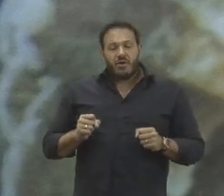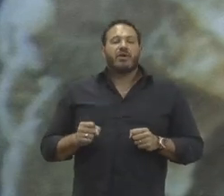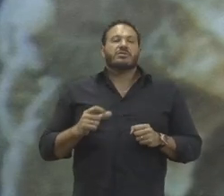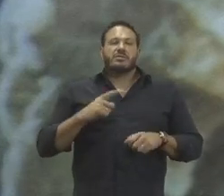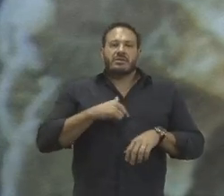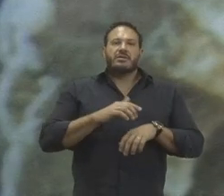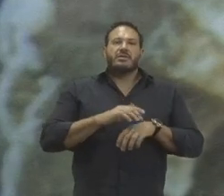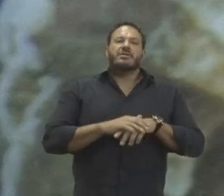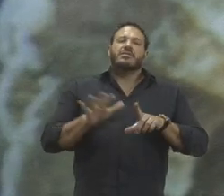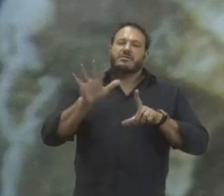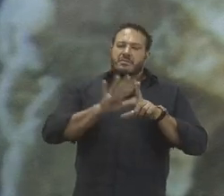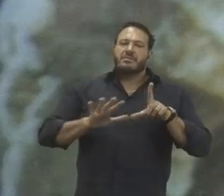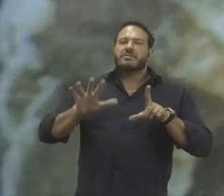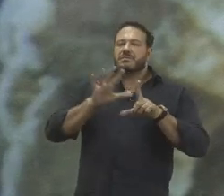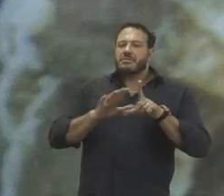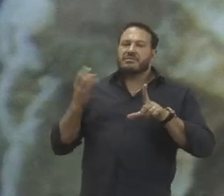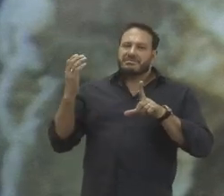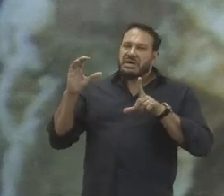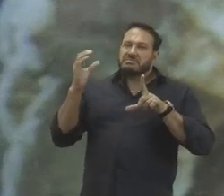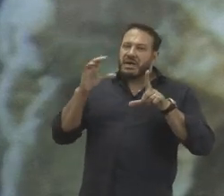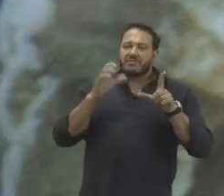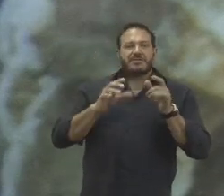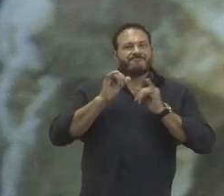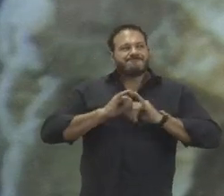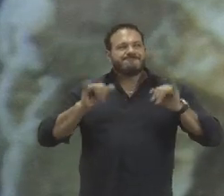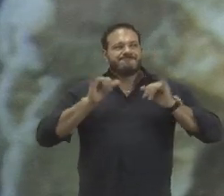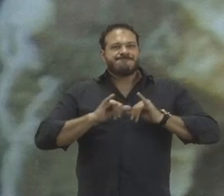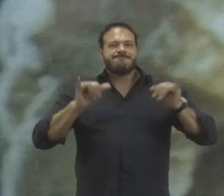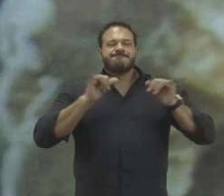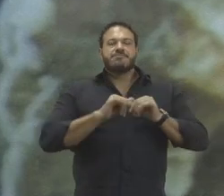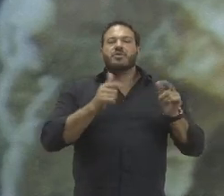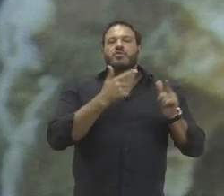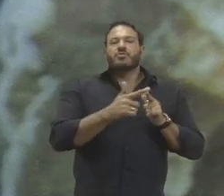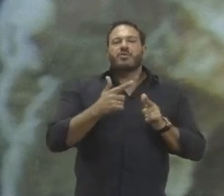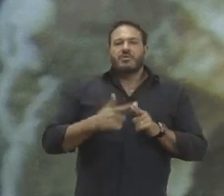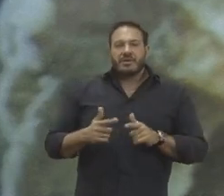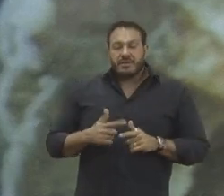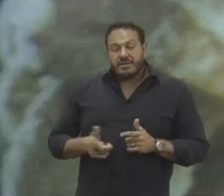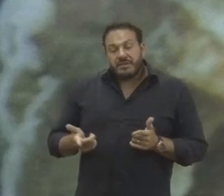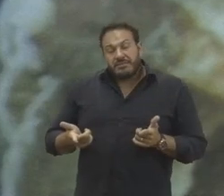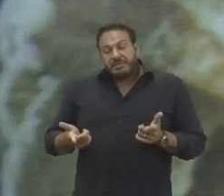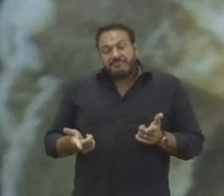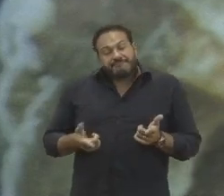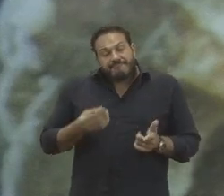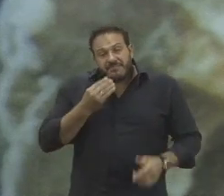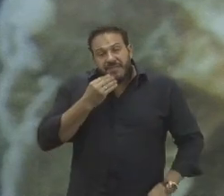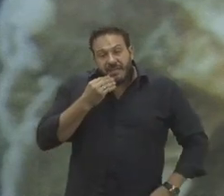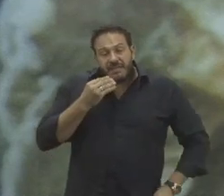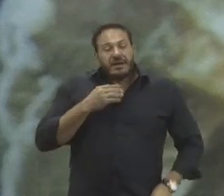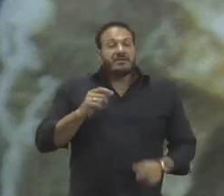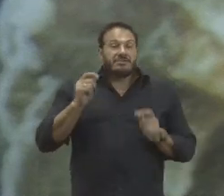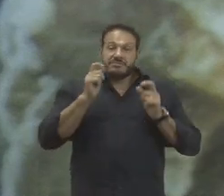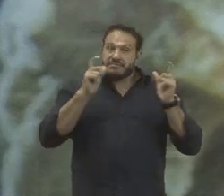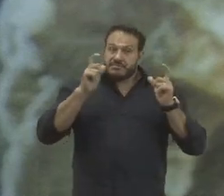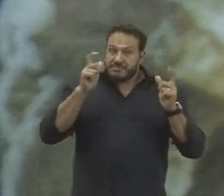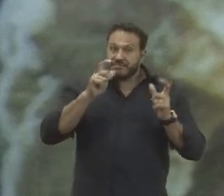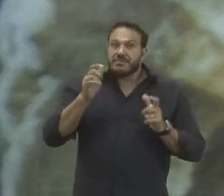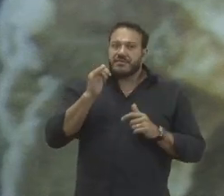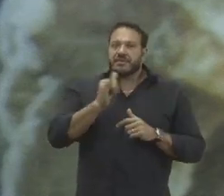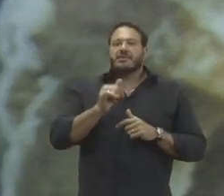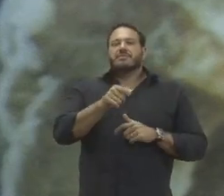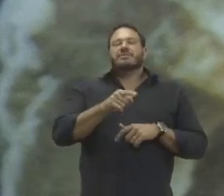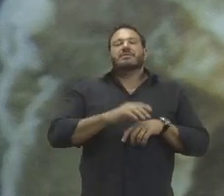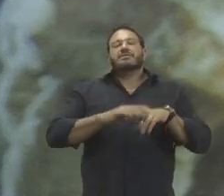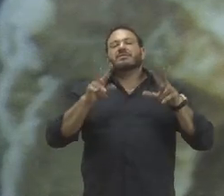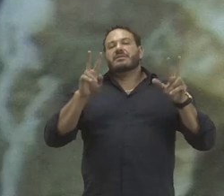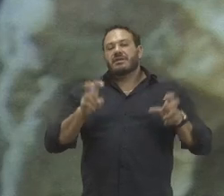plataformas vocês é que devem comunicar o problema e e tentar alertar para para essas questões